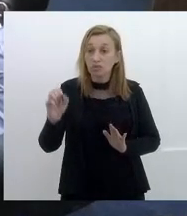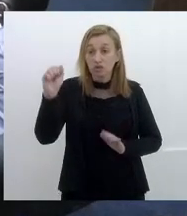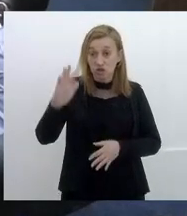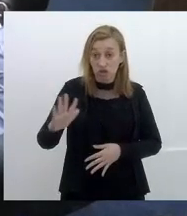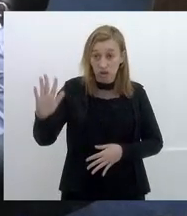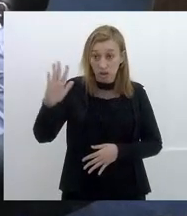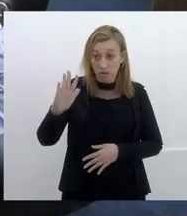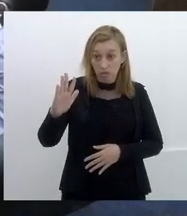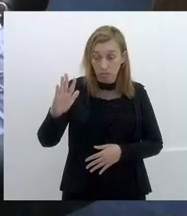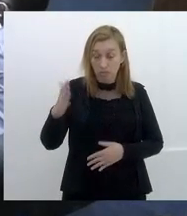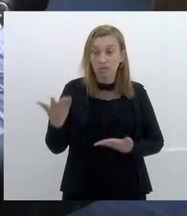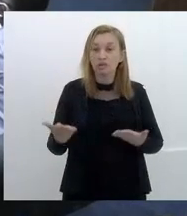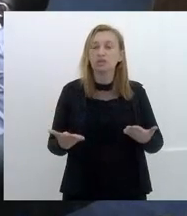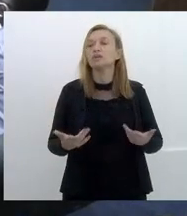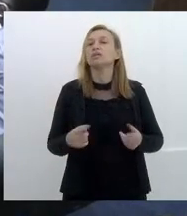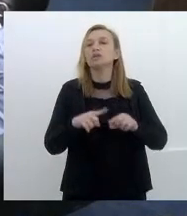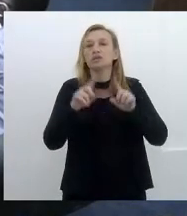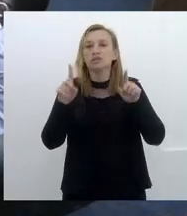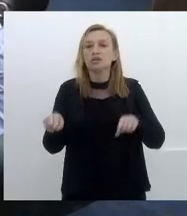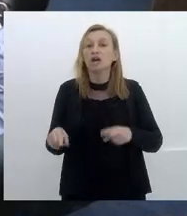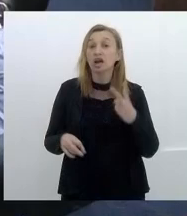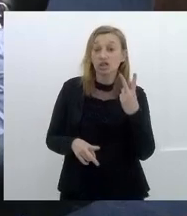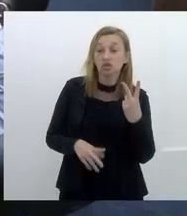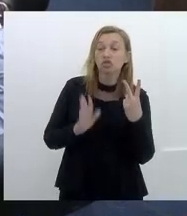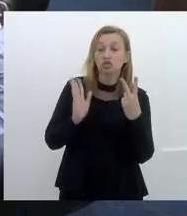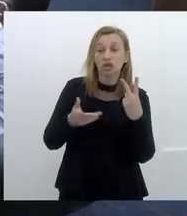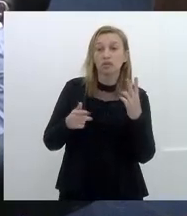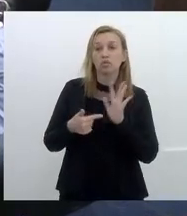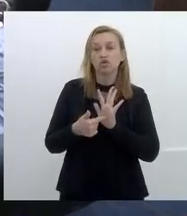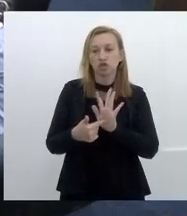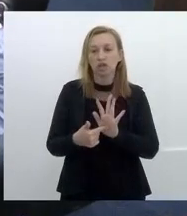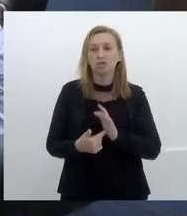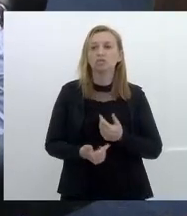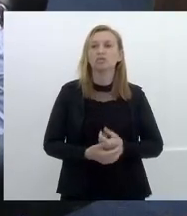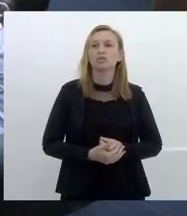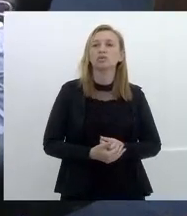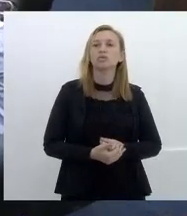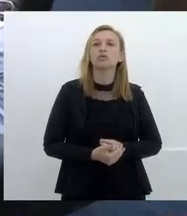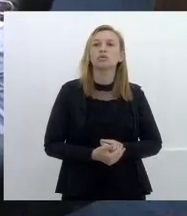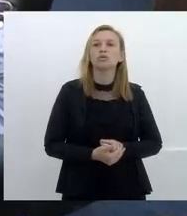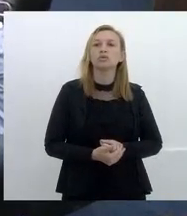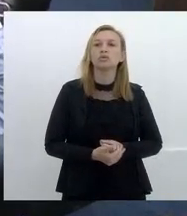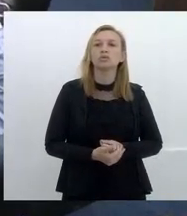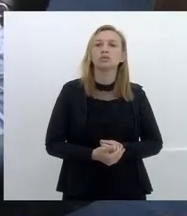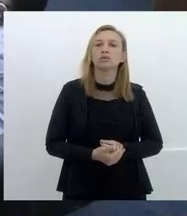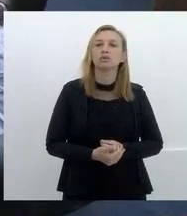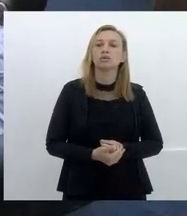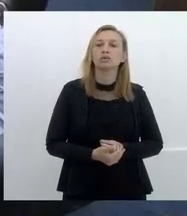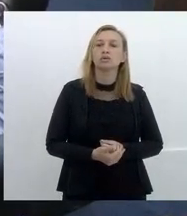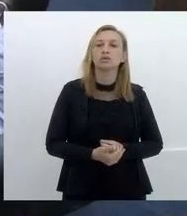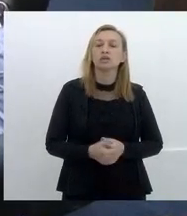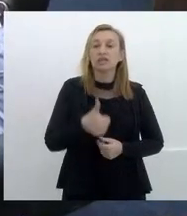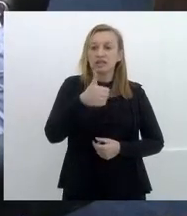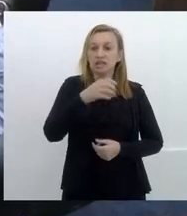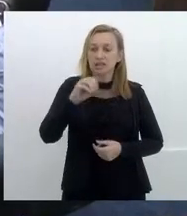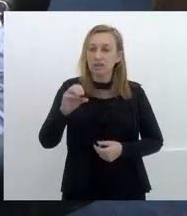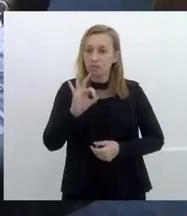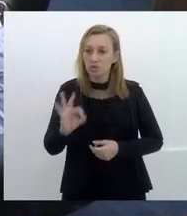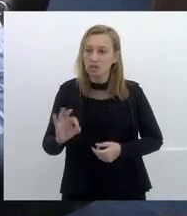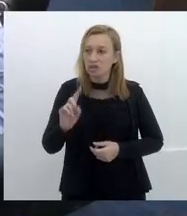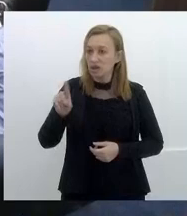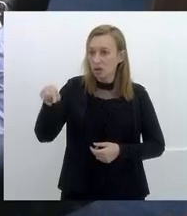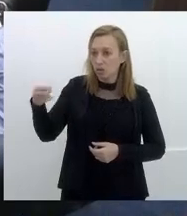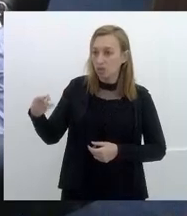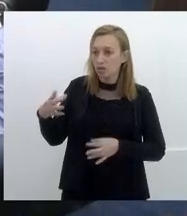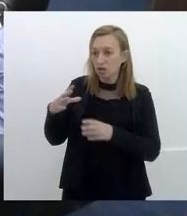e elas são aquelas duas né que a gente tinha colocado uma com o adicional de 100 porcento é outra com sistema